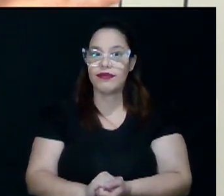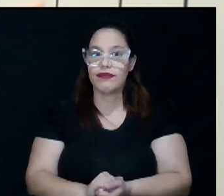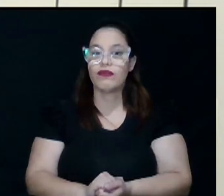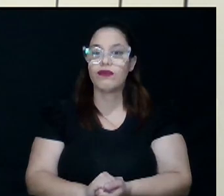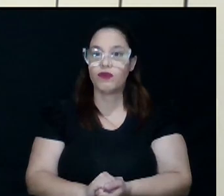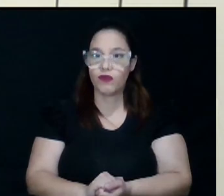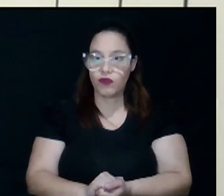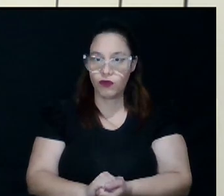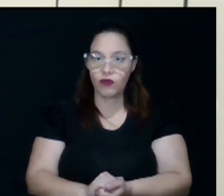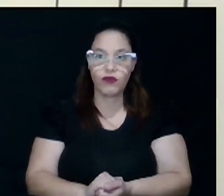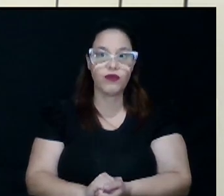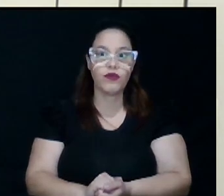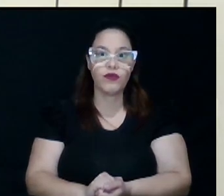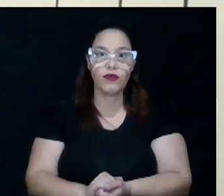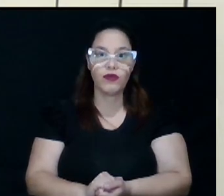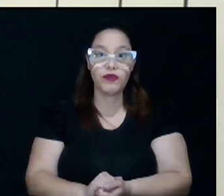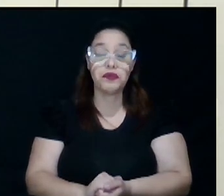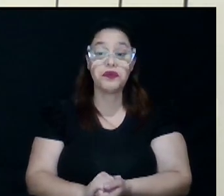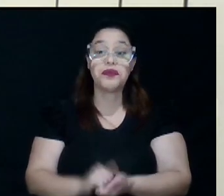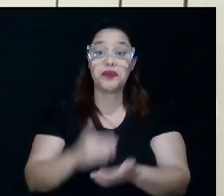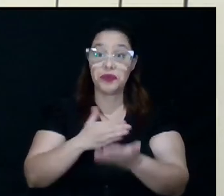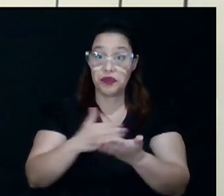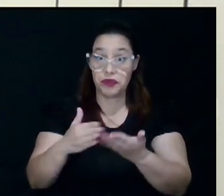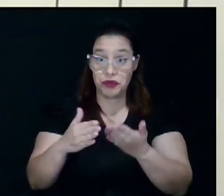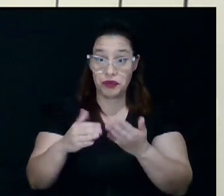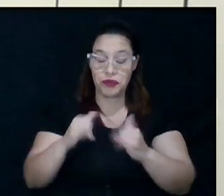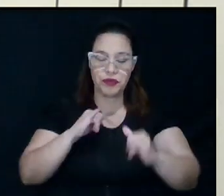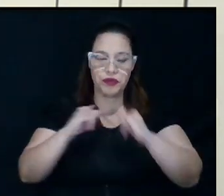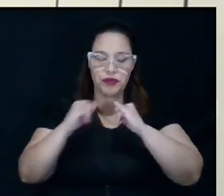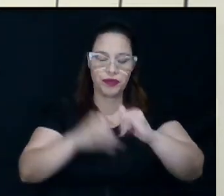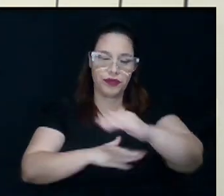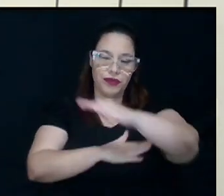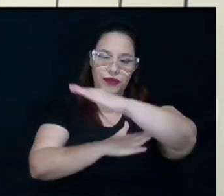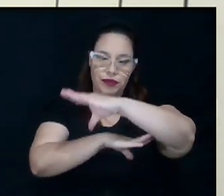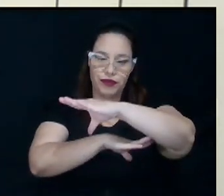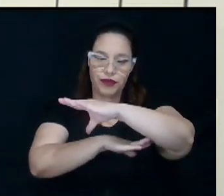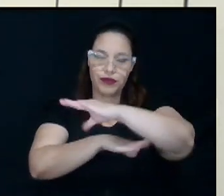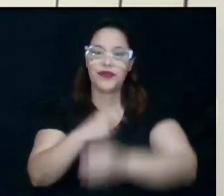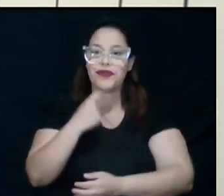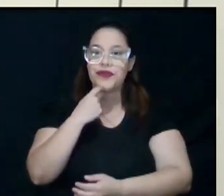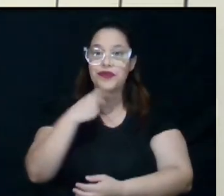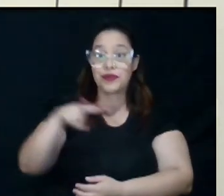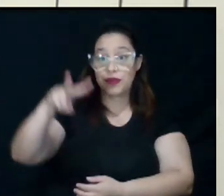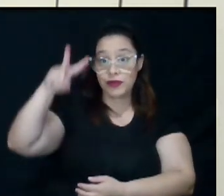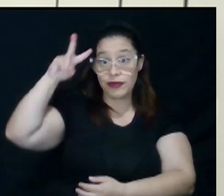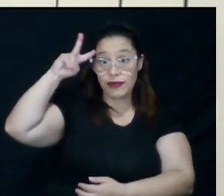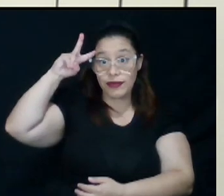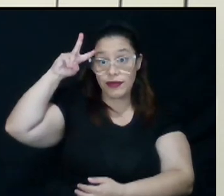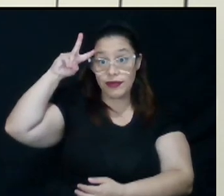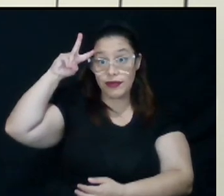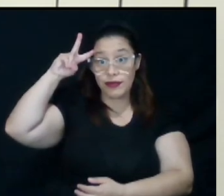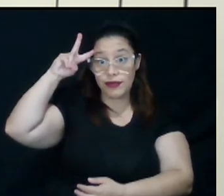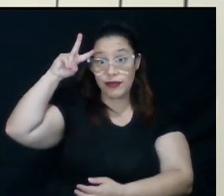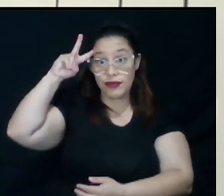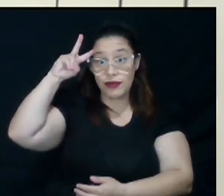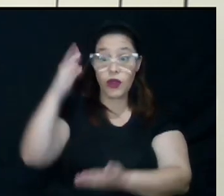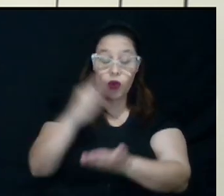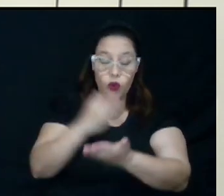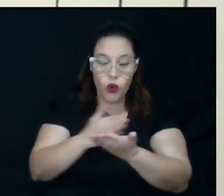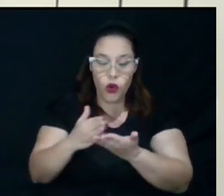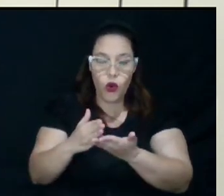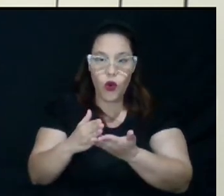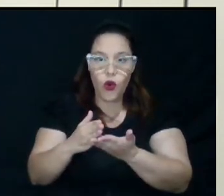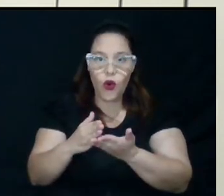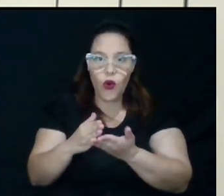3650. A gente segue aqui com o Jornal Câmara Notícia ao vivo nesta segunda-feira, porque começou o primeiro festival Unicamp